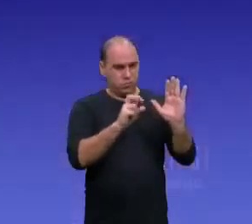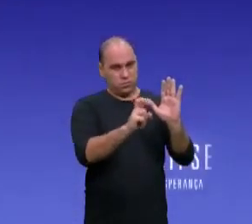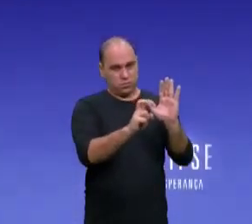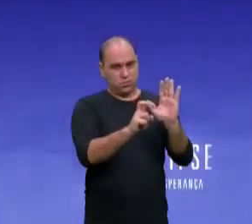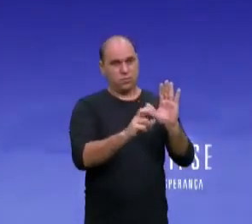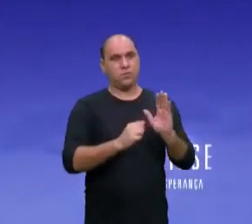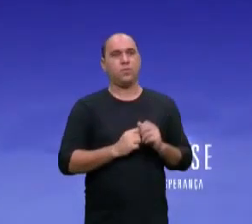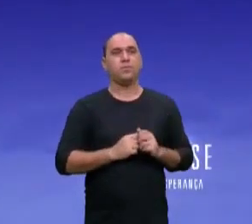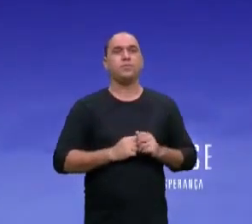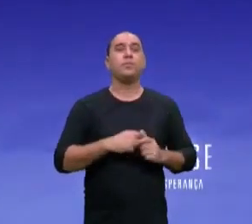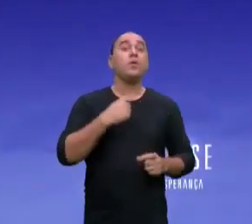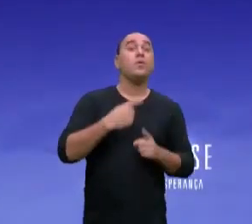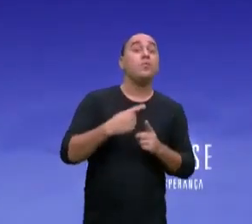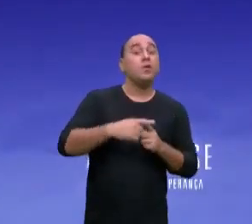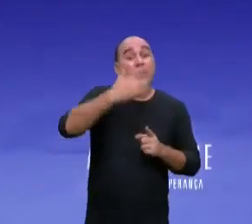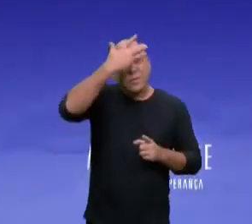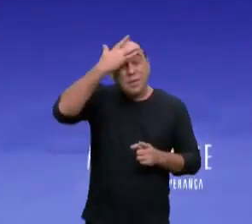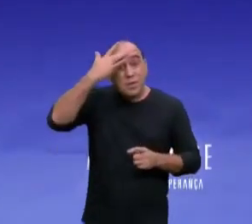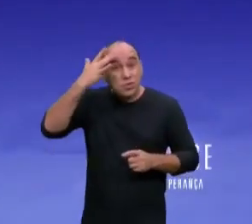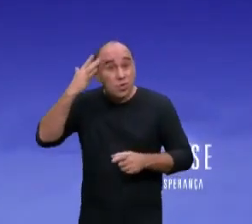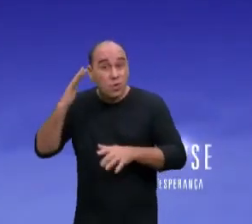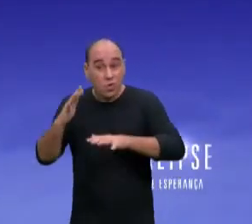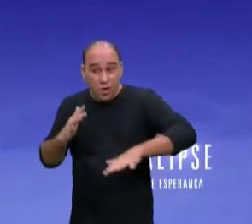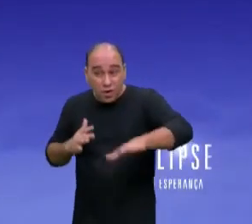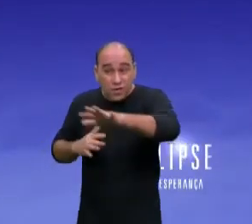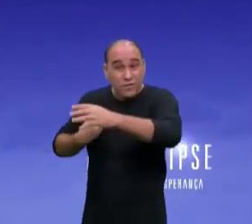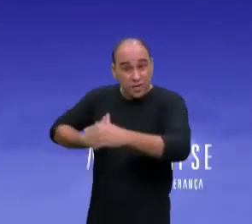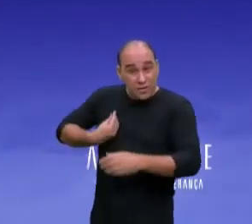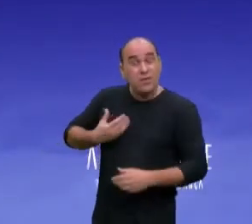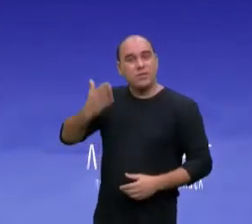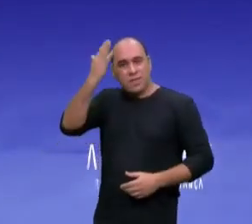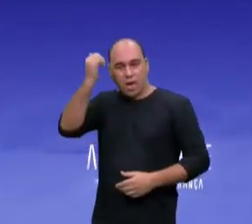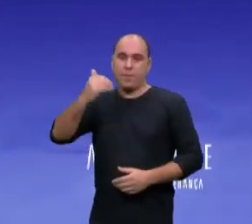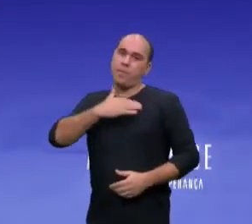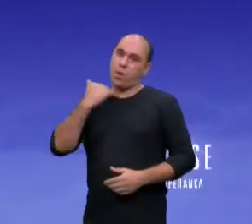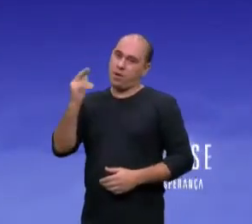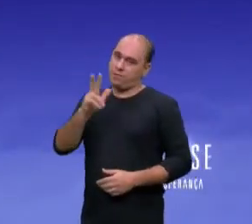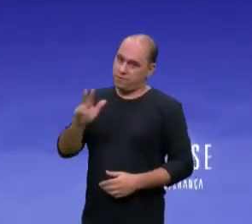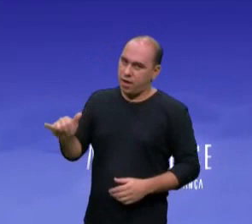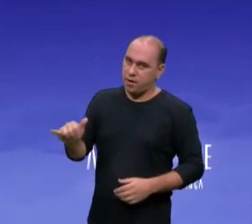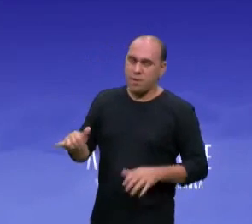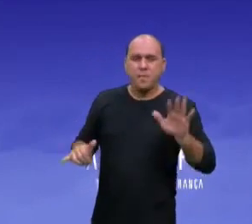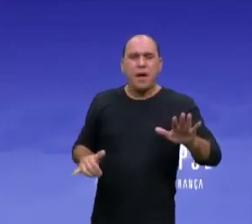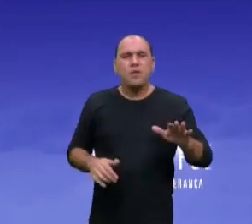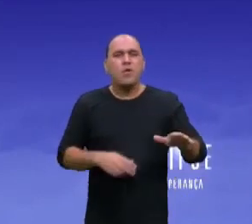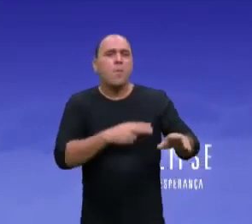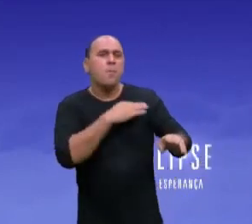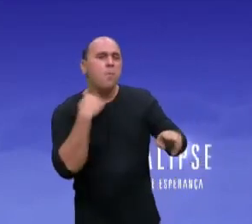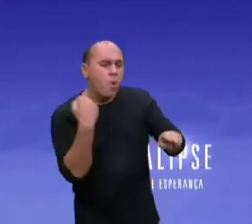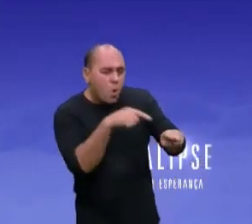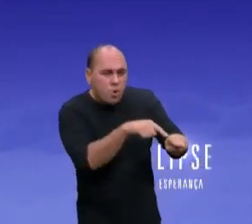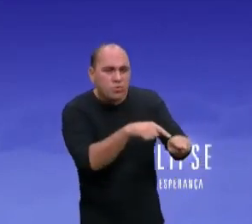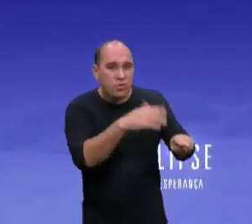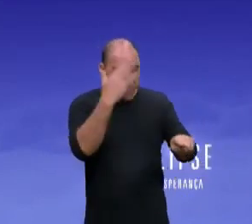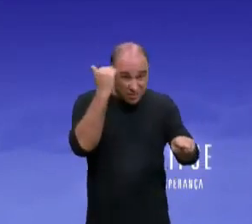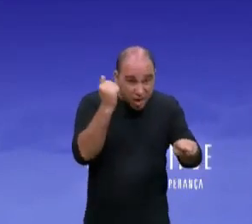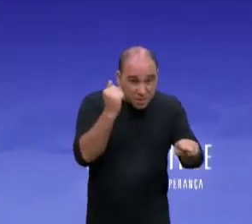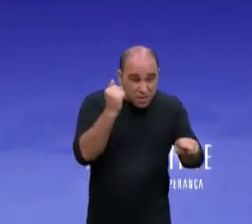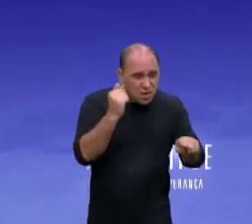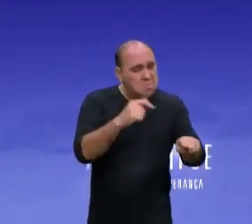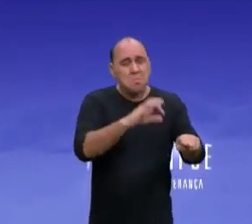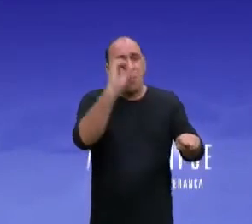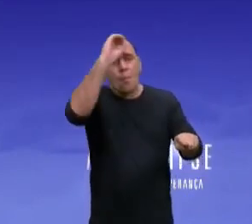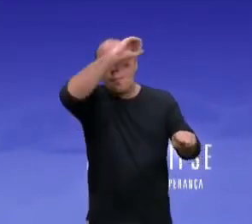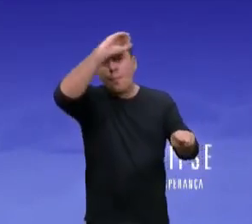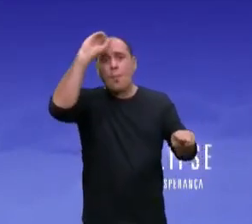então Eclesiastes 9 verso 5 porque os vivos sabem que hão de morrer mas os mortos não sabem coisa nenhuma nem tampouco terão eles